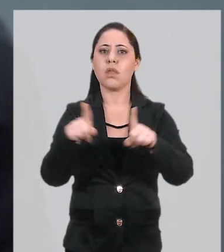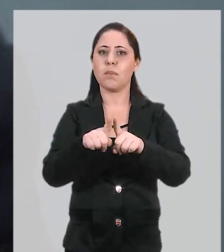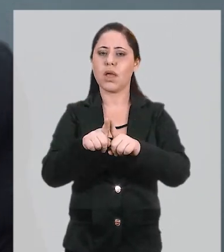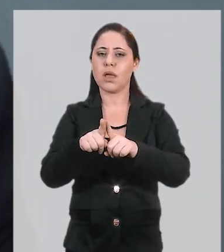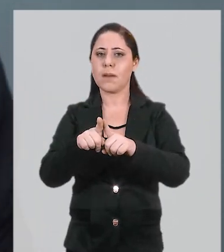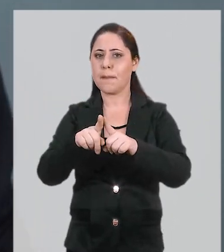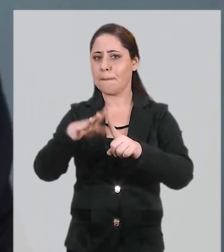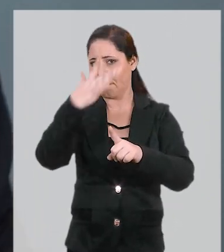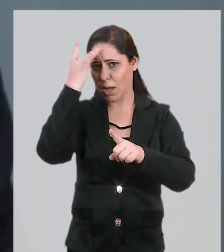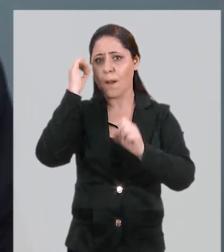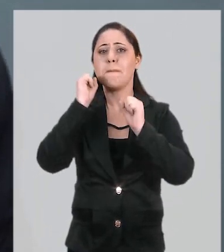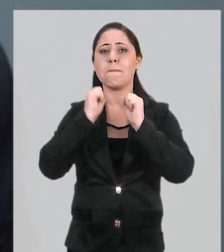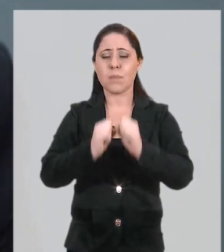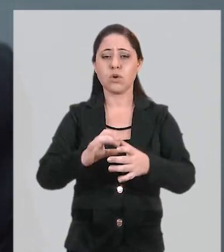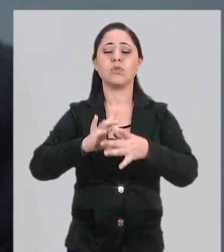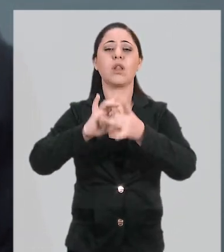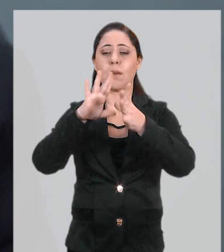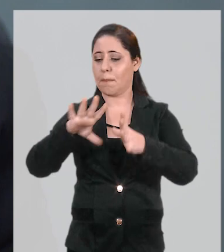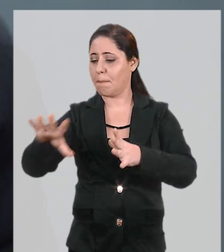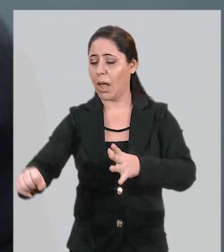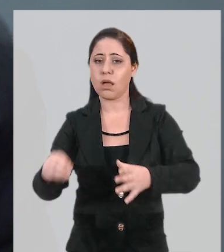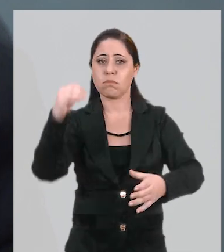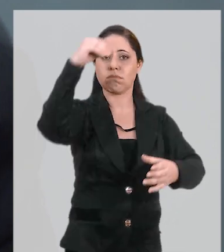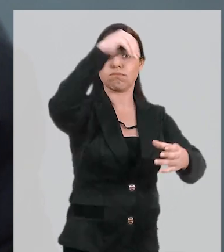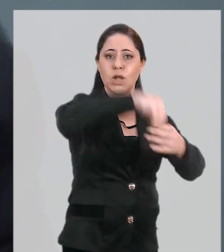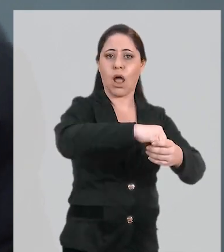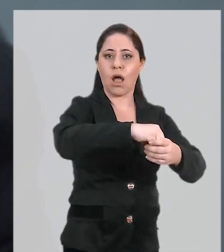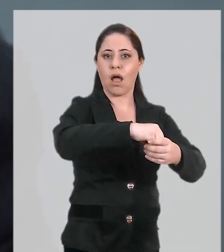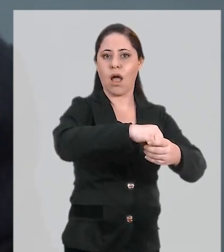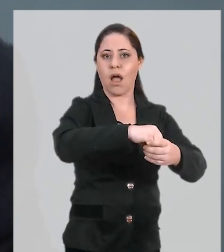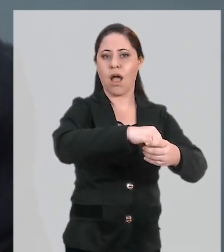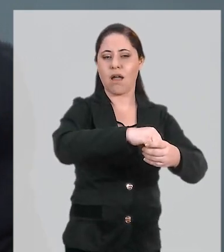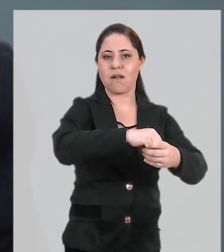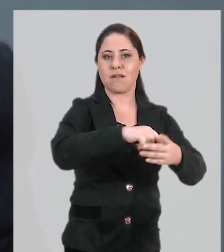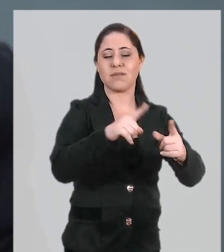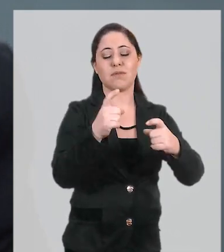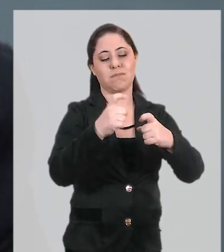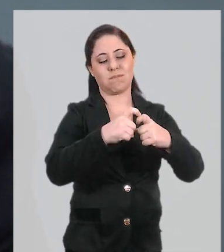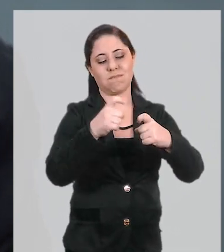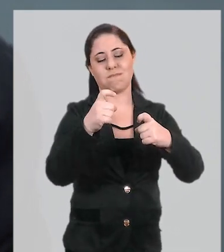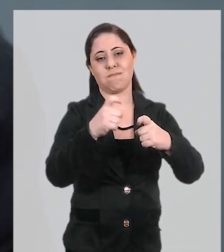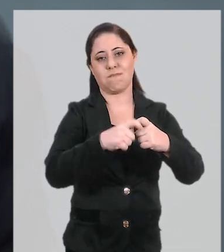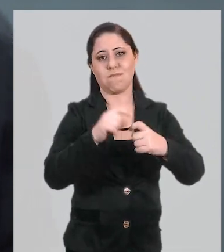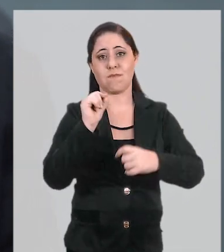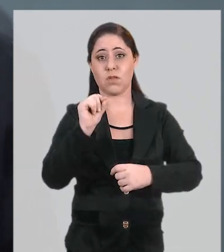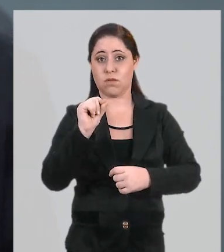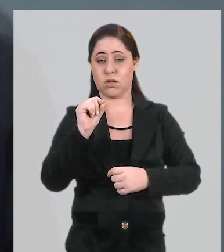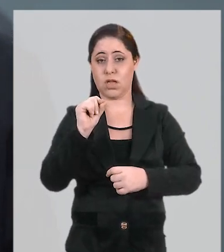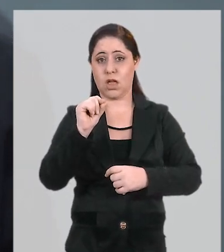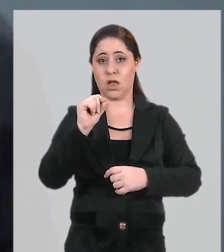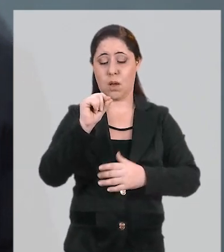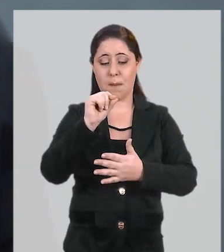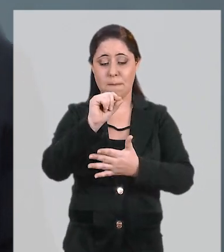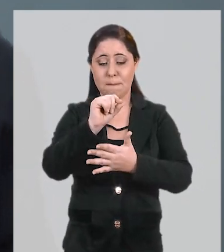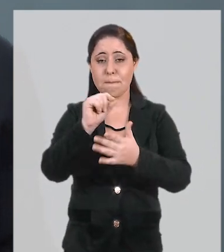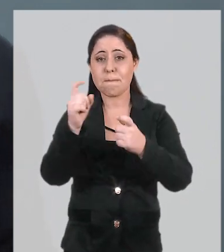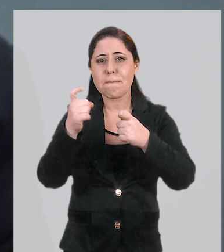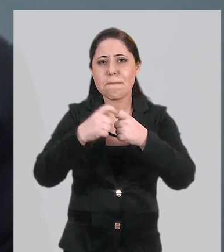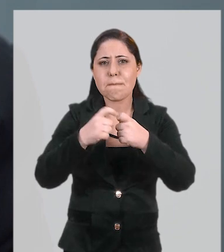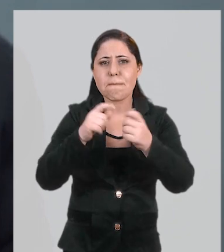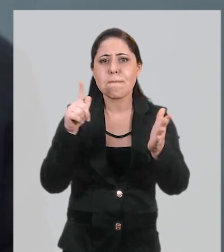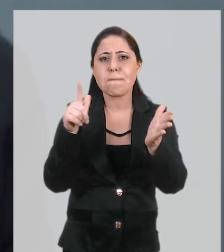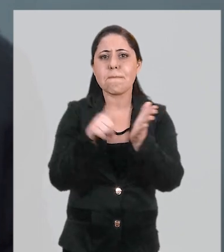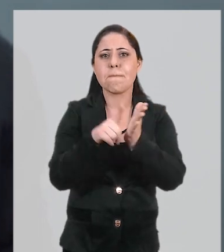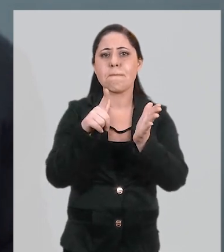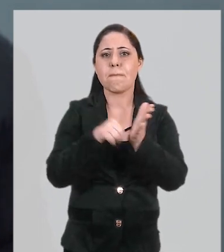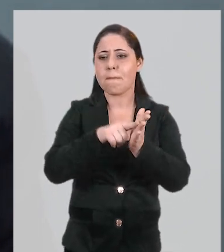e os internamentos, as internações compulsórias. Basta que um médico, então, dê um laudo